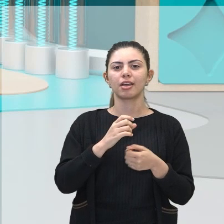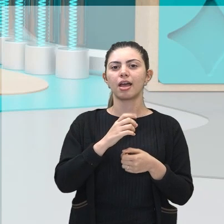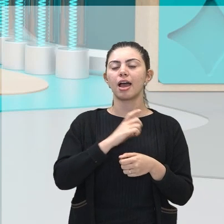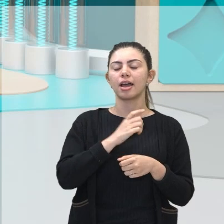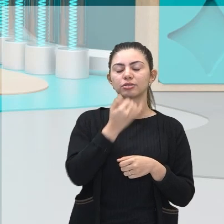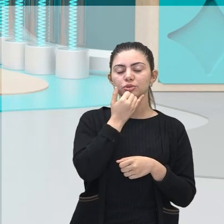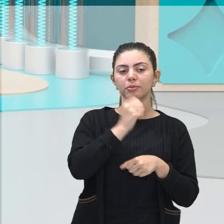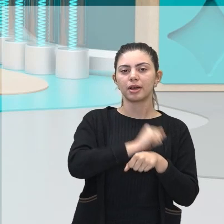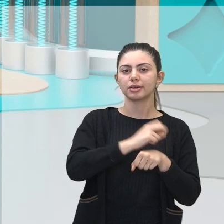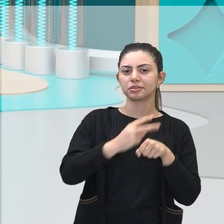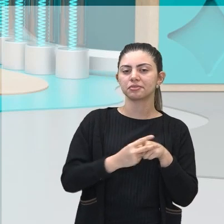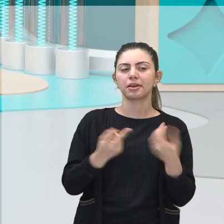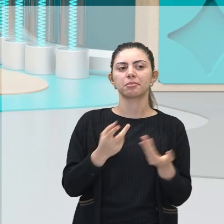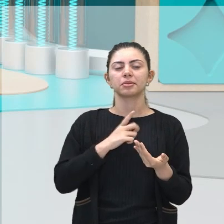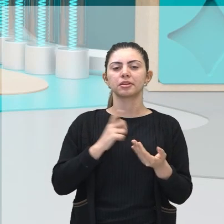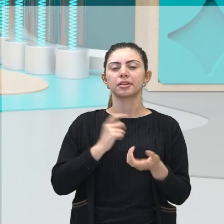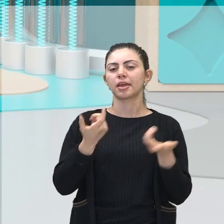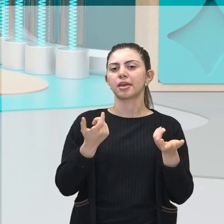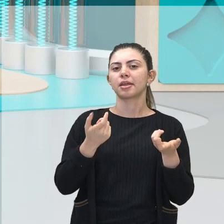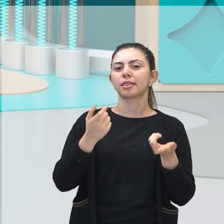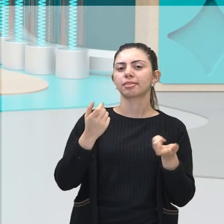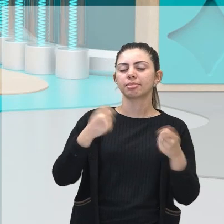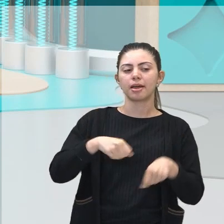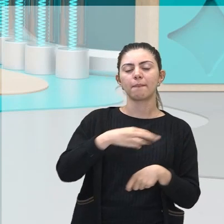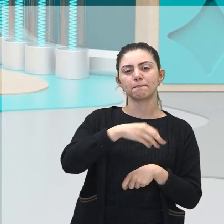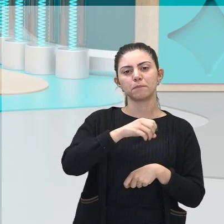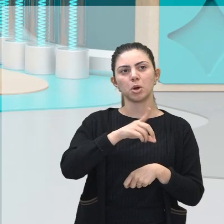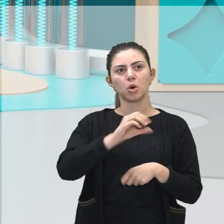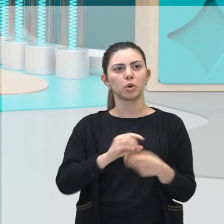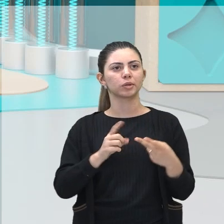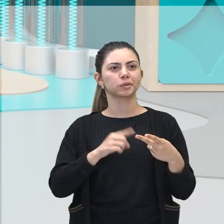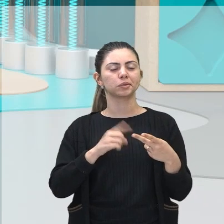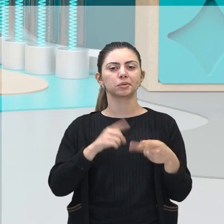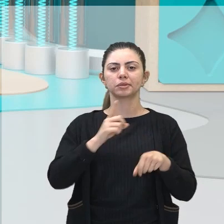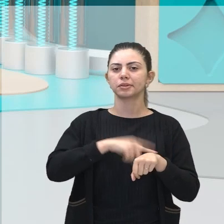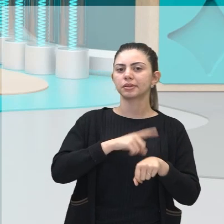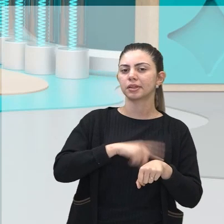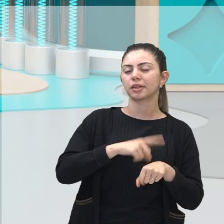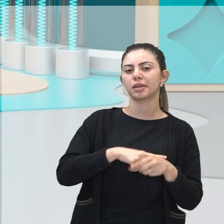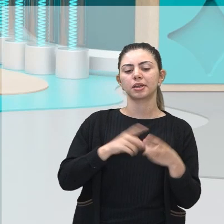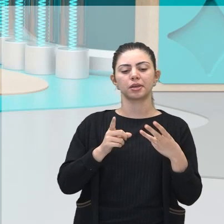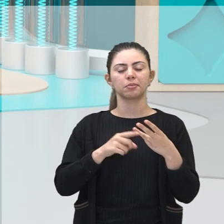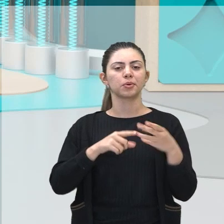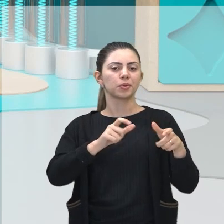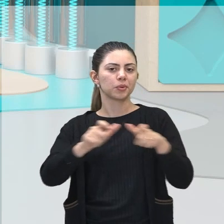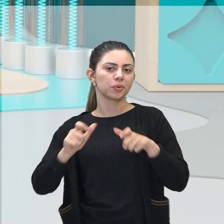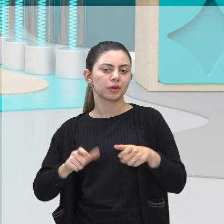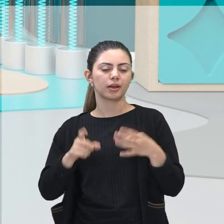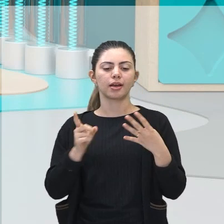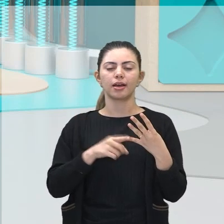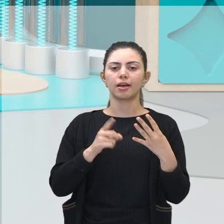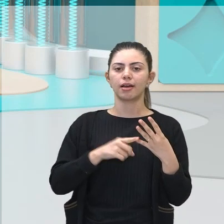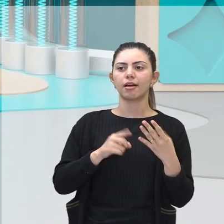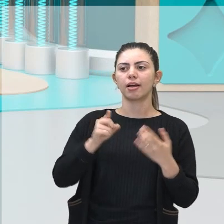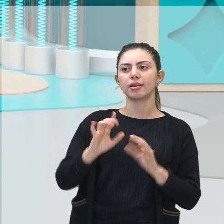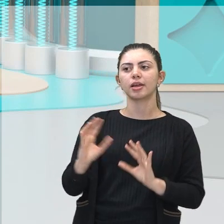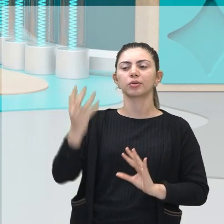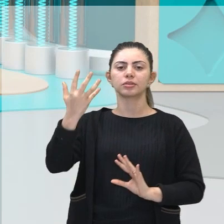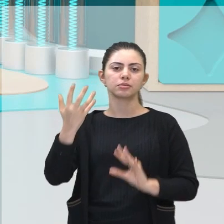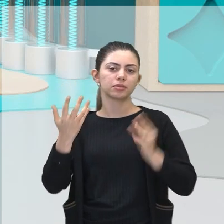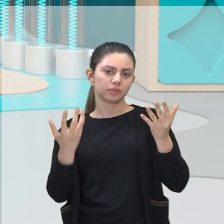As ideias de modo, de tempo, de lugar e também de frequência, a frequência com que algo